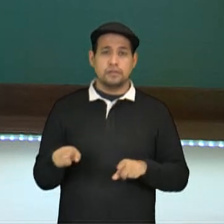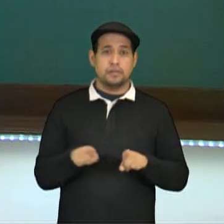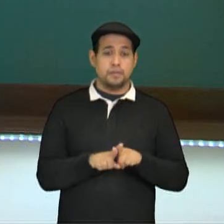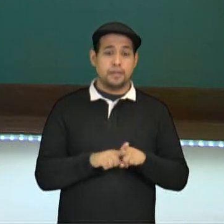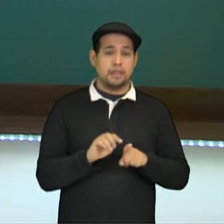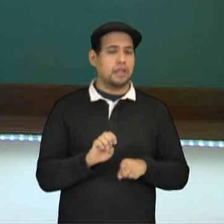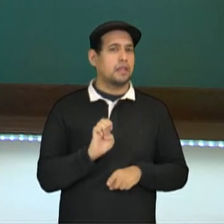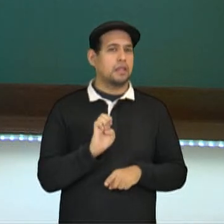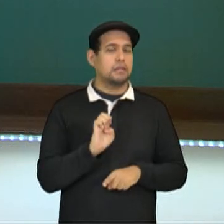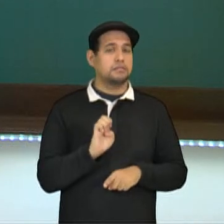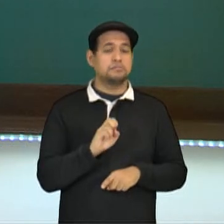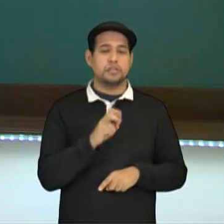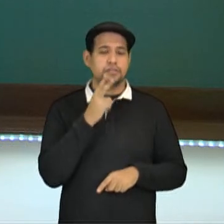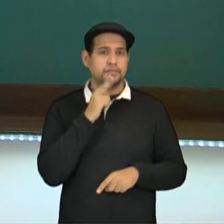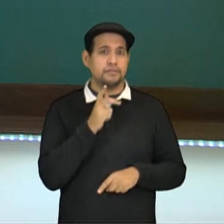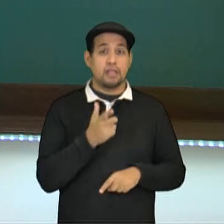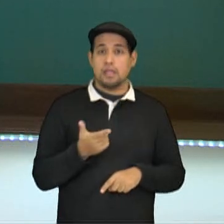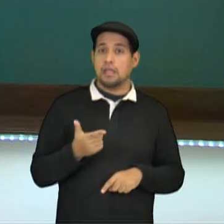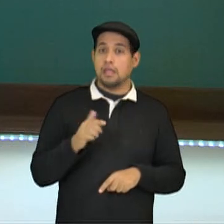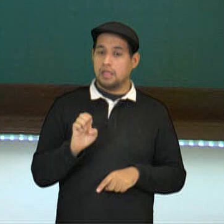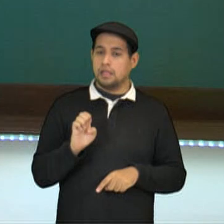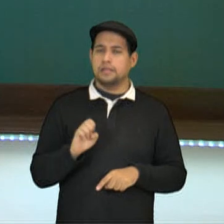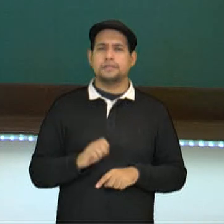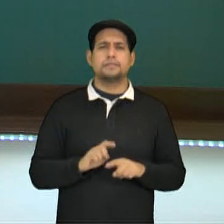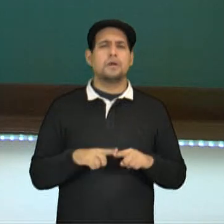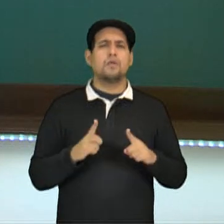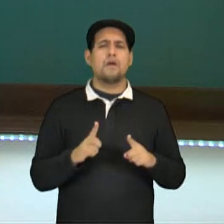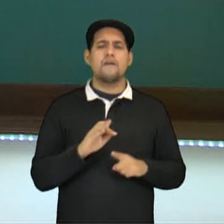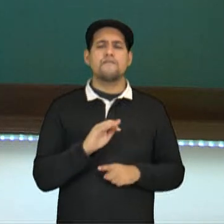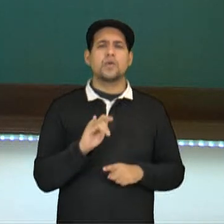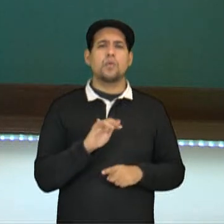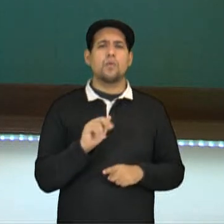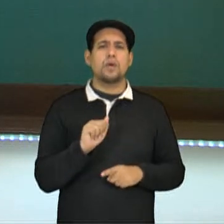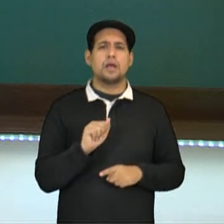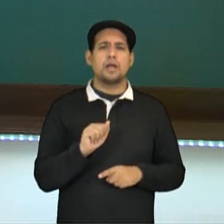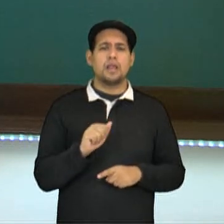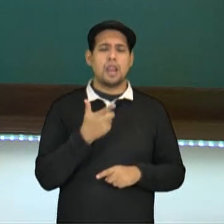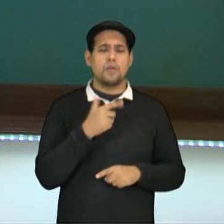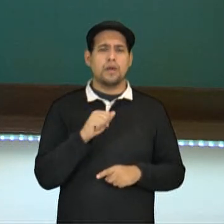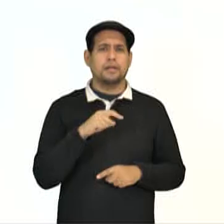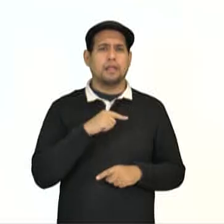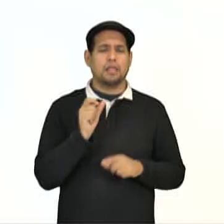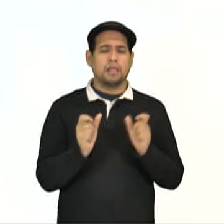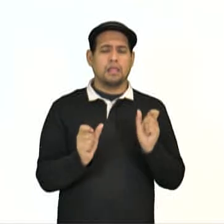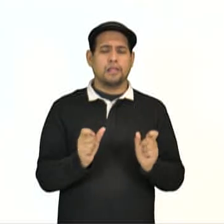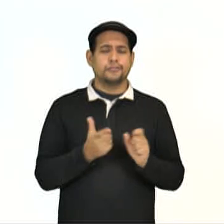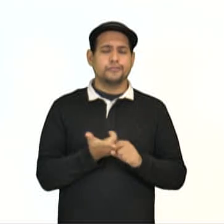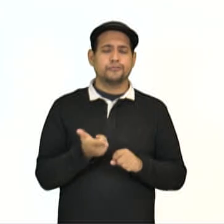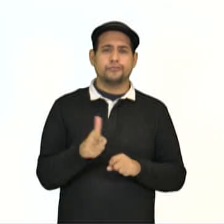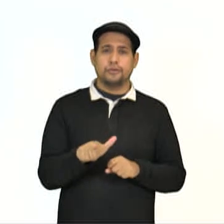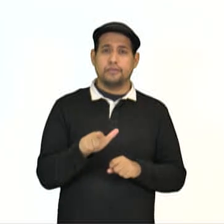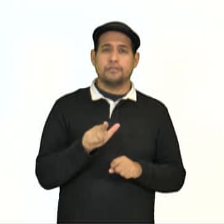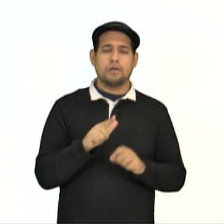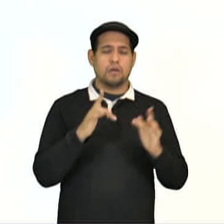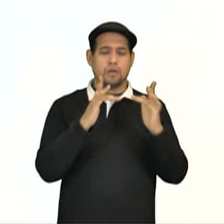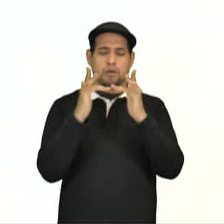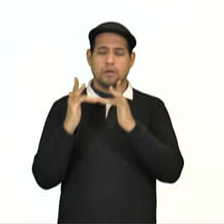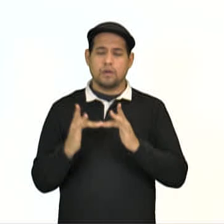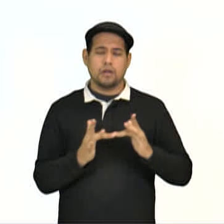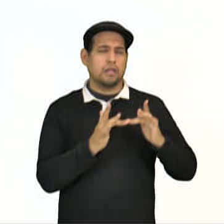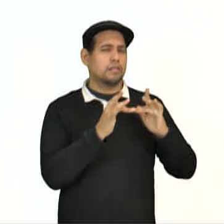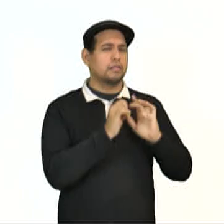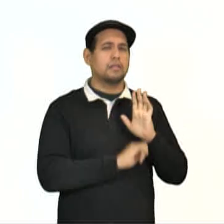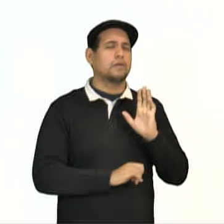e. Pode ver que ele repete ali o e. Qual é a figura de linguagem que se caracteriza pela repetição dos conectivos em um